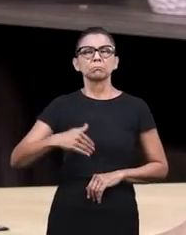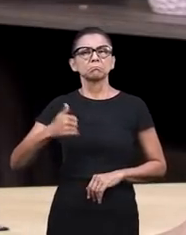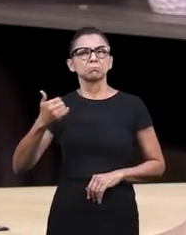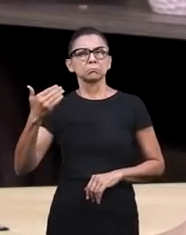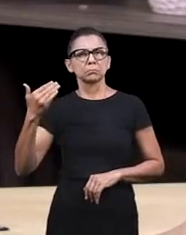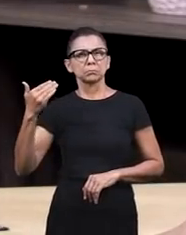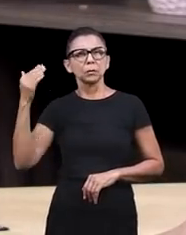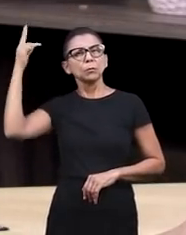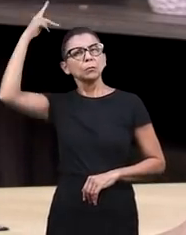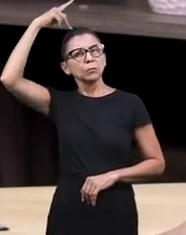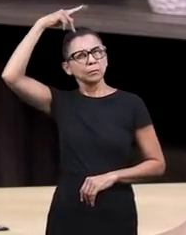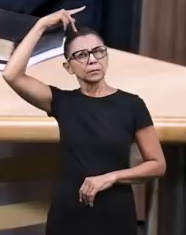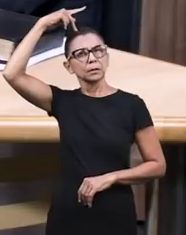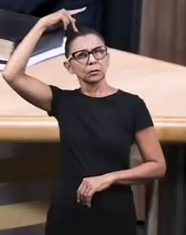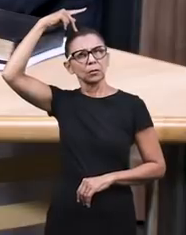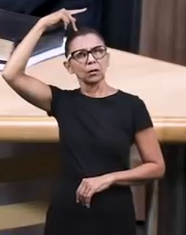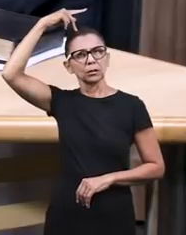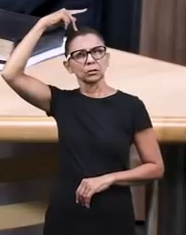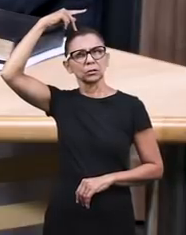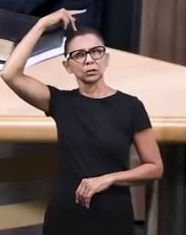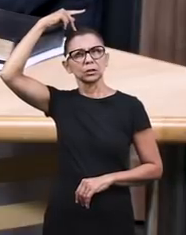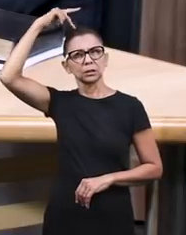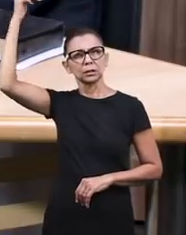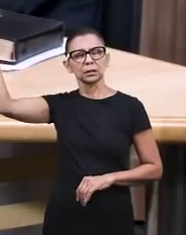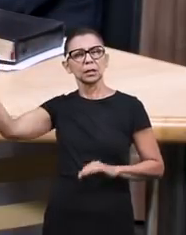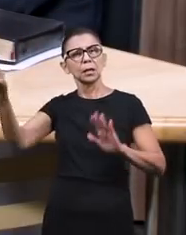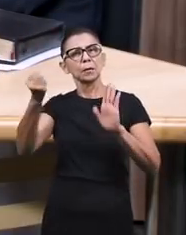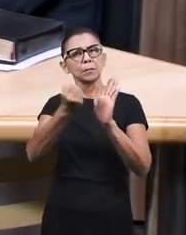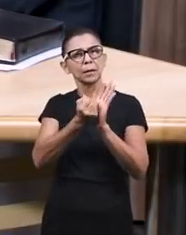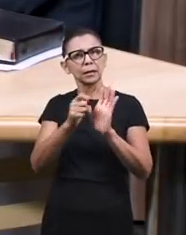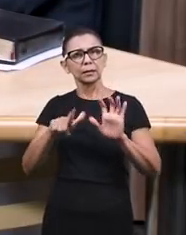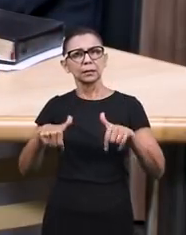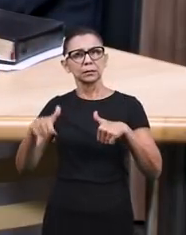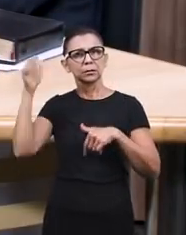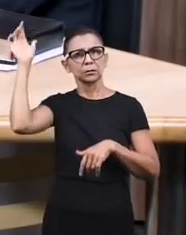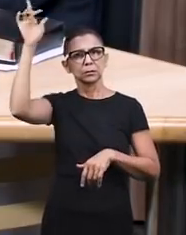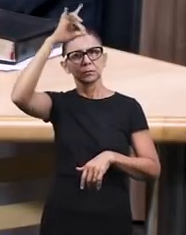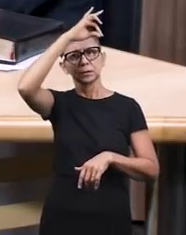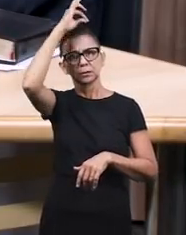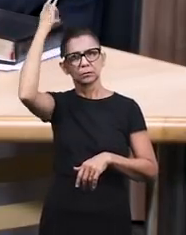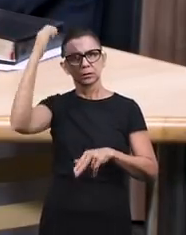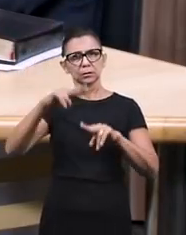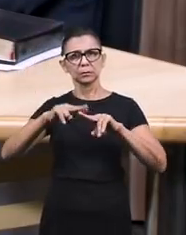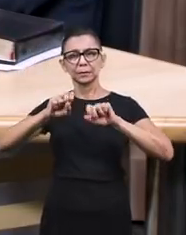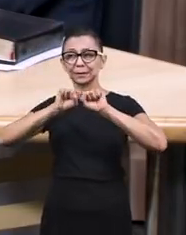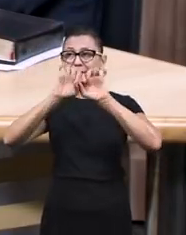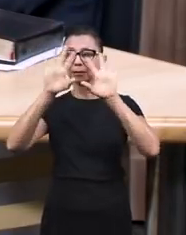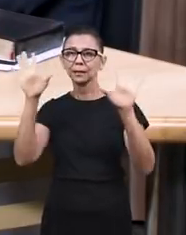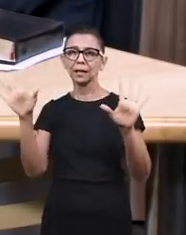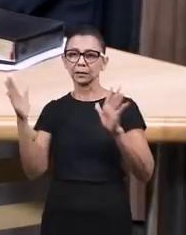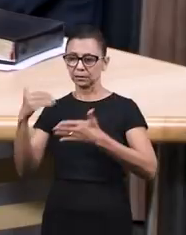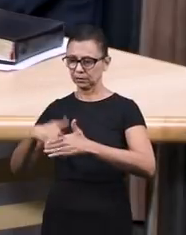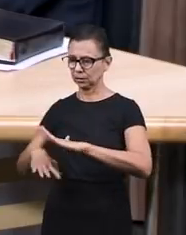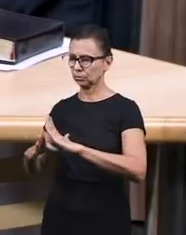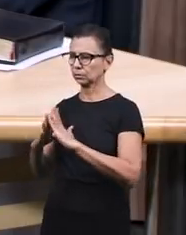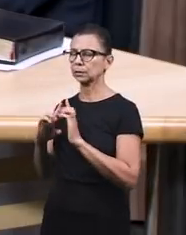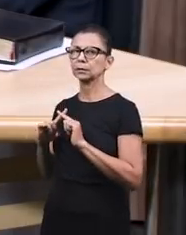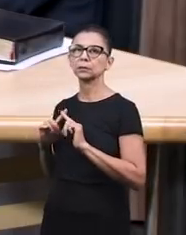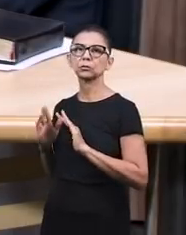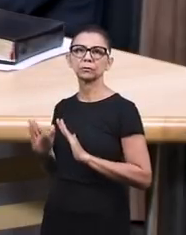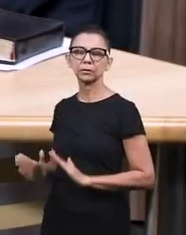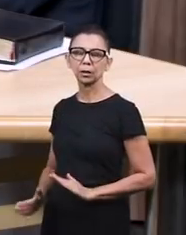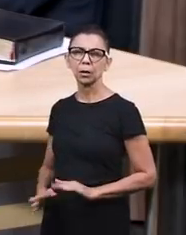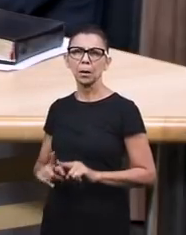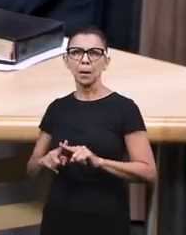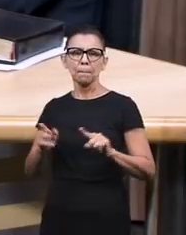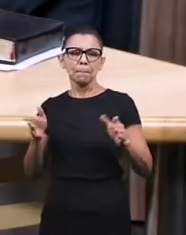Pentecostes marca a operação do Espírito Santo de maneira clara no meio da igreja. Mas entre